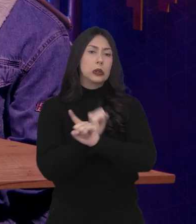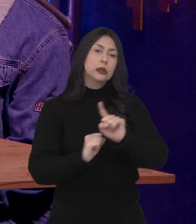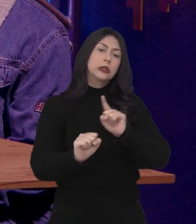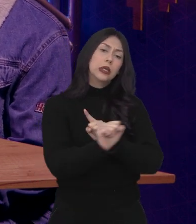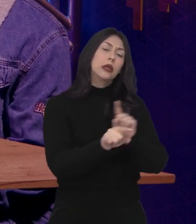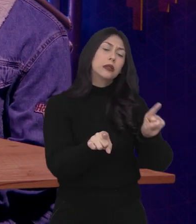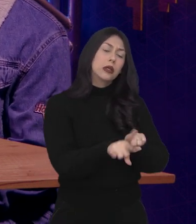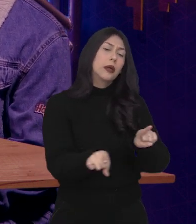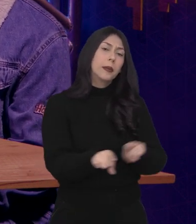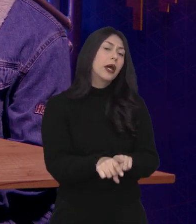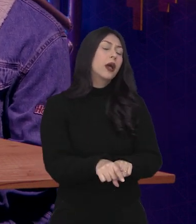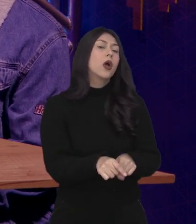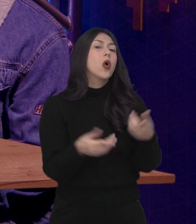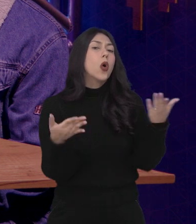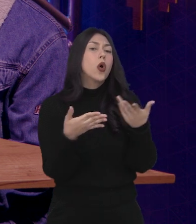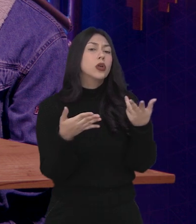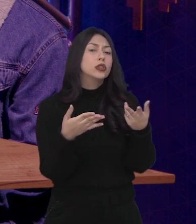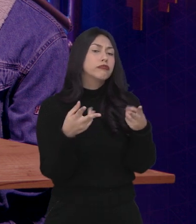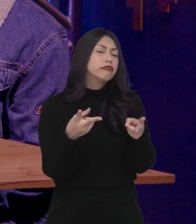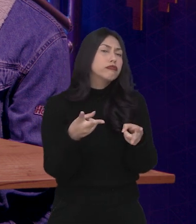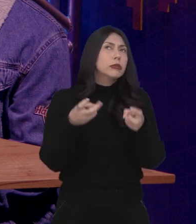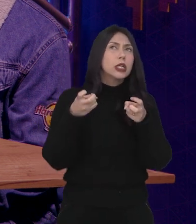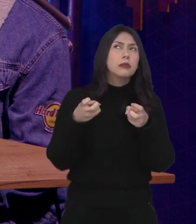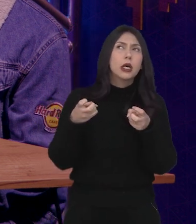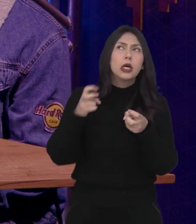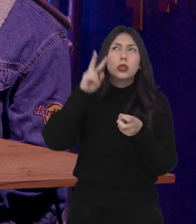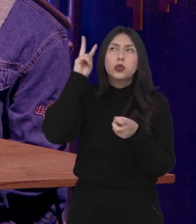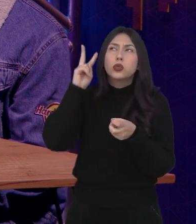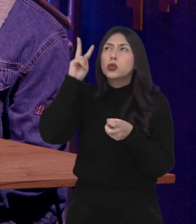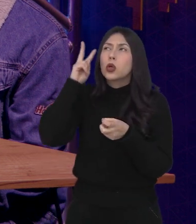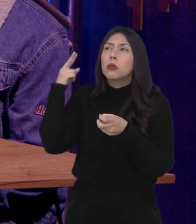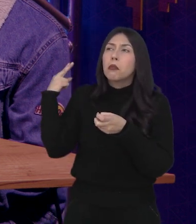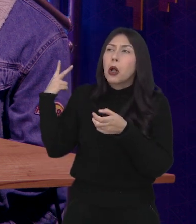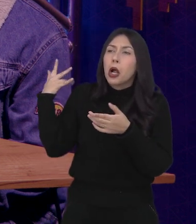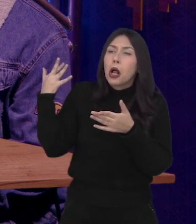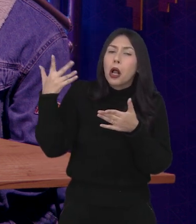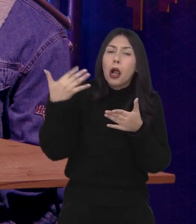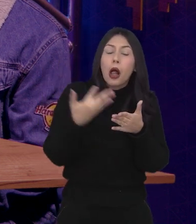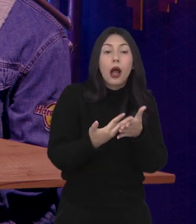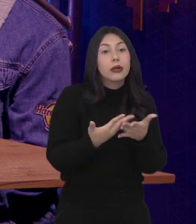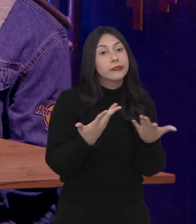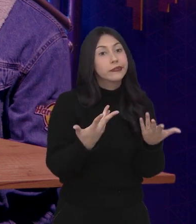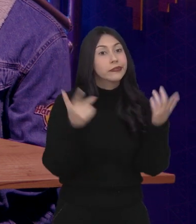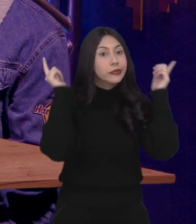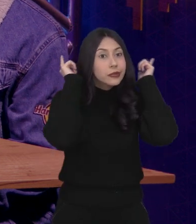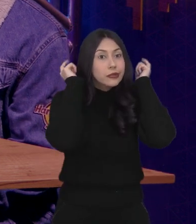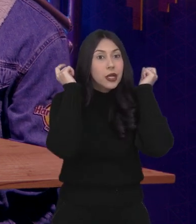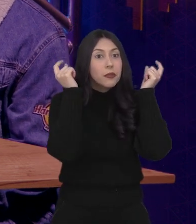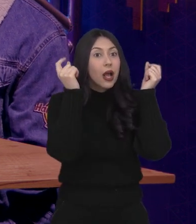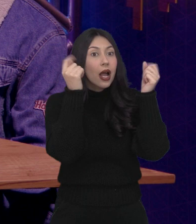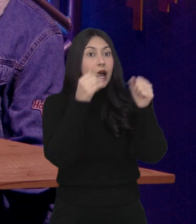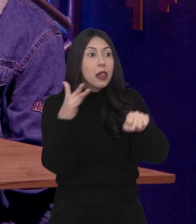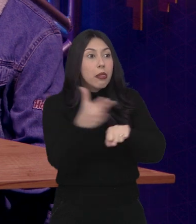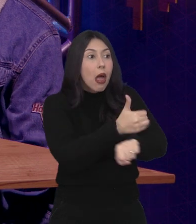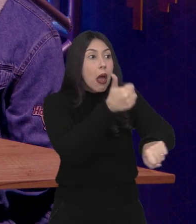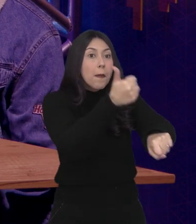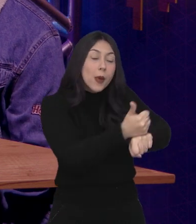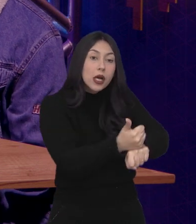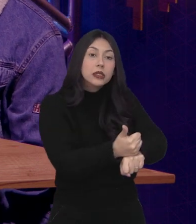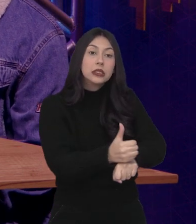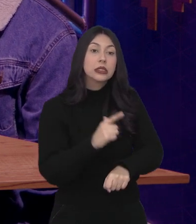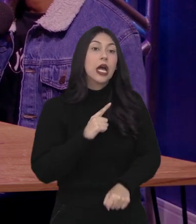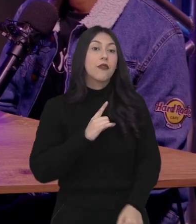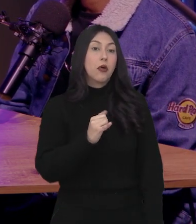Samu? Se a gente for olhar um pouquinho para a história, a gente tem também esse contexto de que a Grécia ela foi dominada, né? Então, a gente